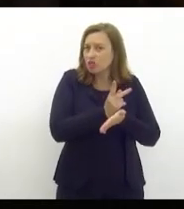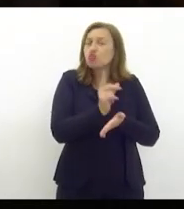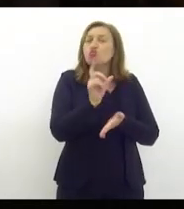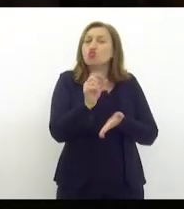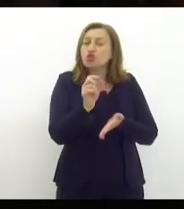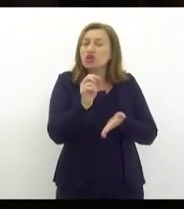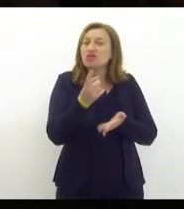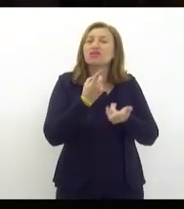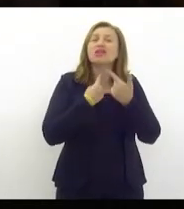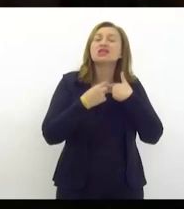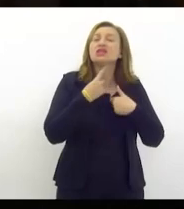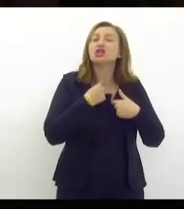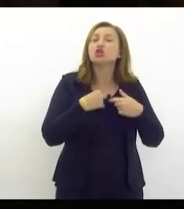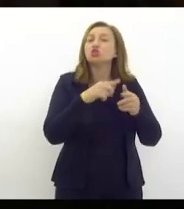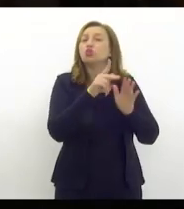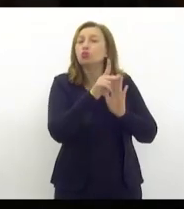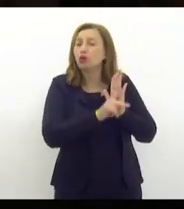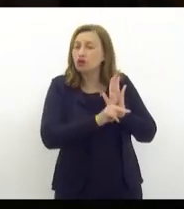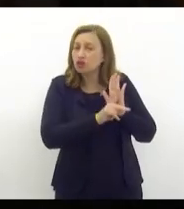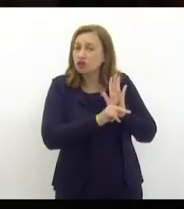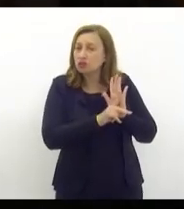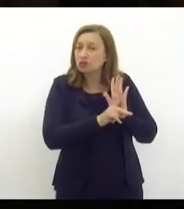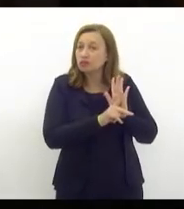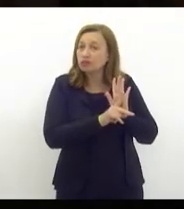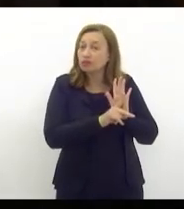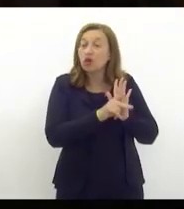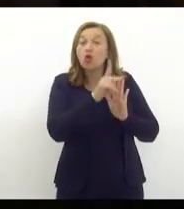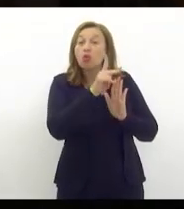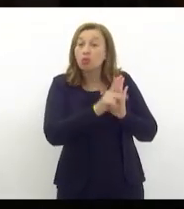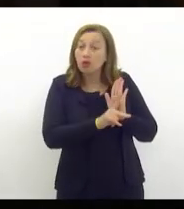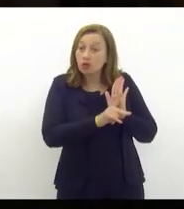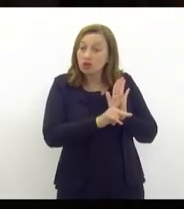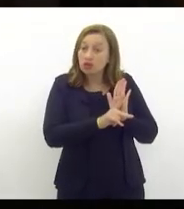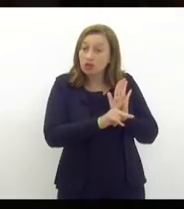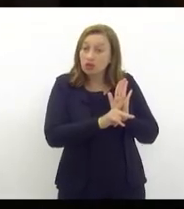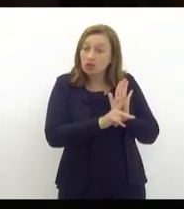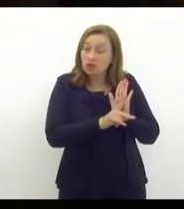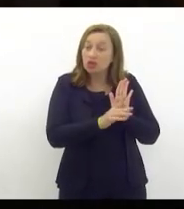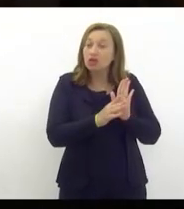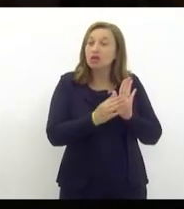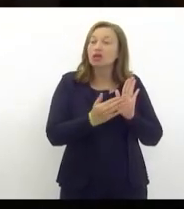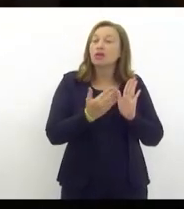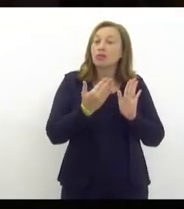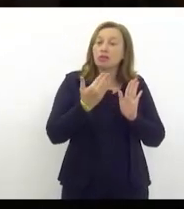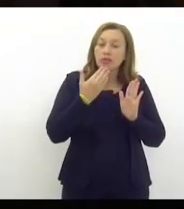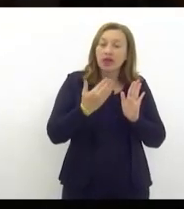o projeto? O projeto revoga a Lei Estadual